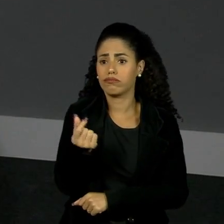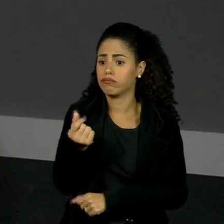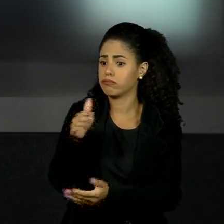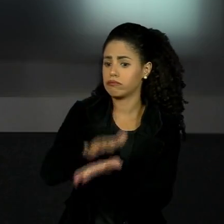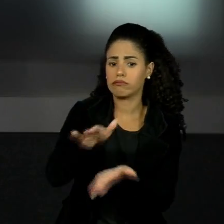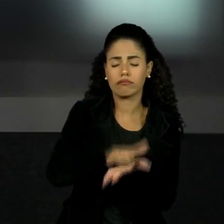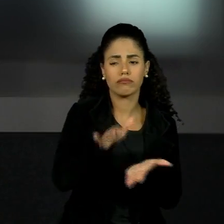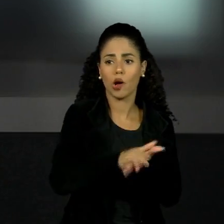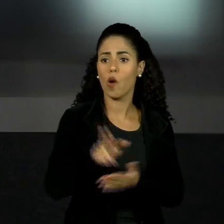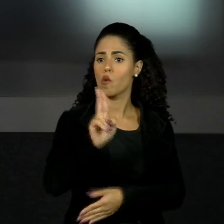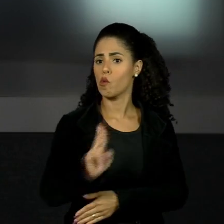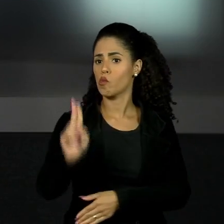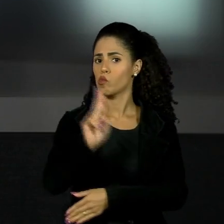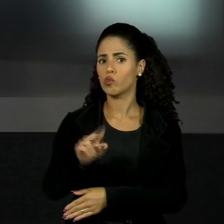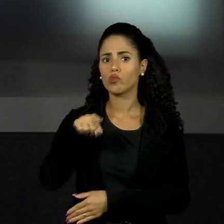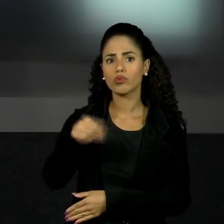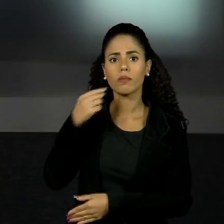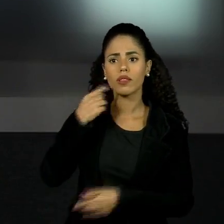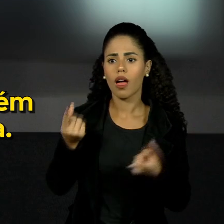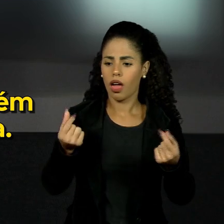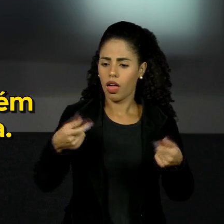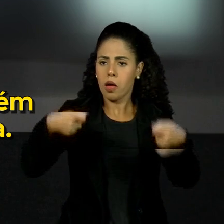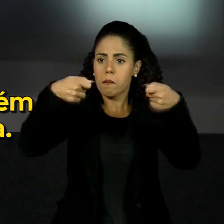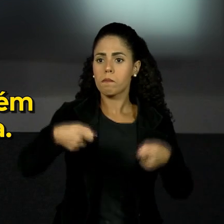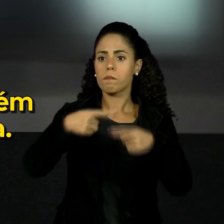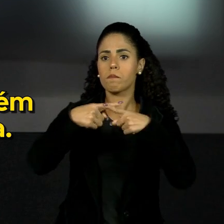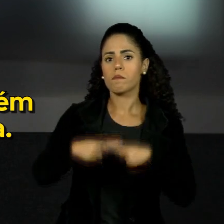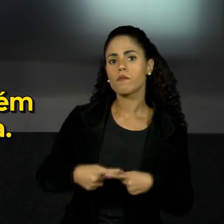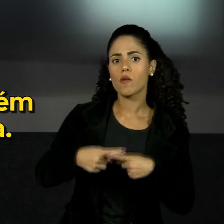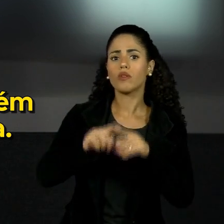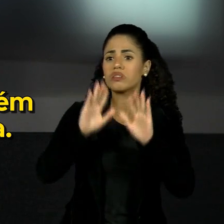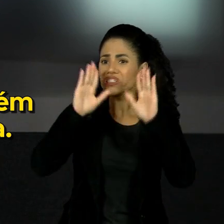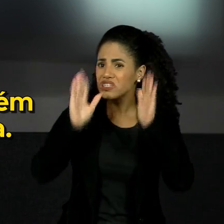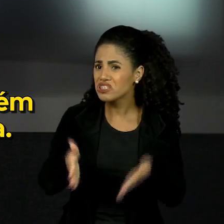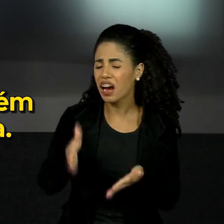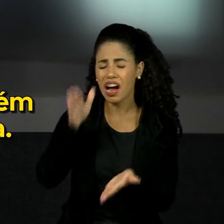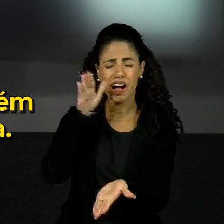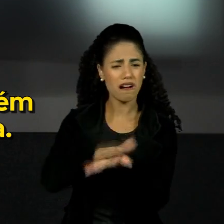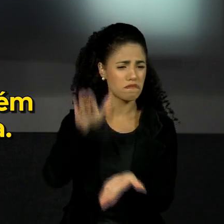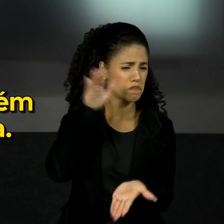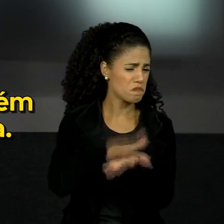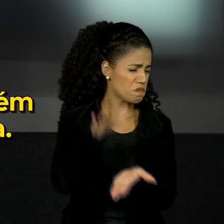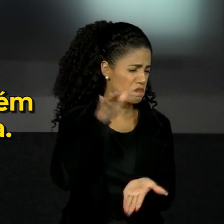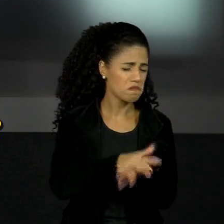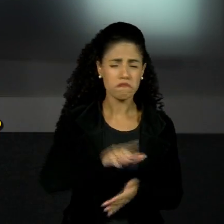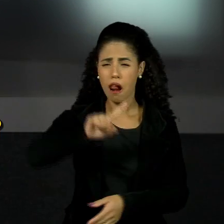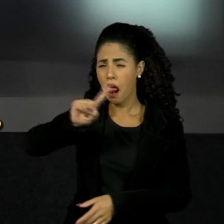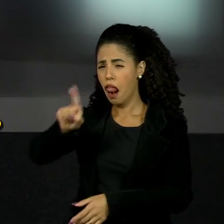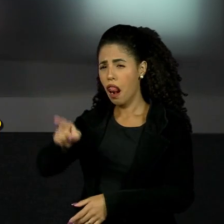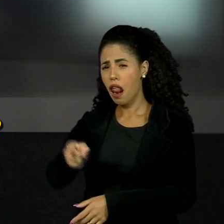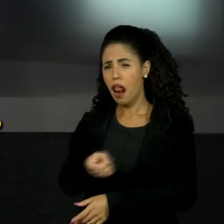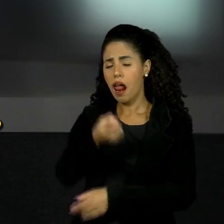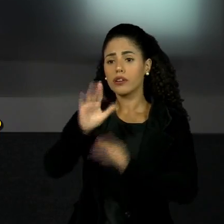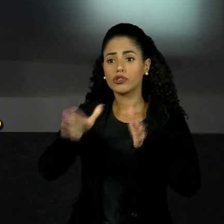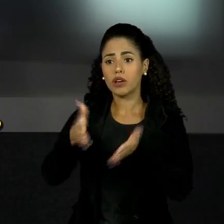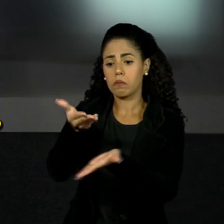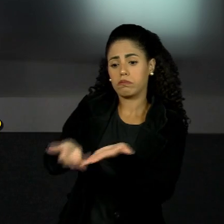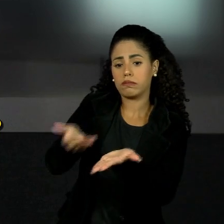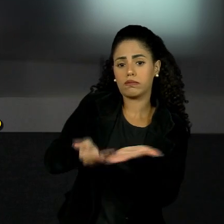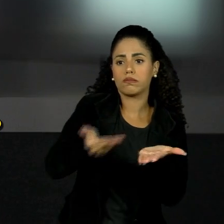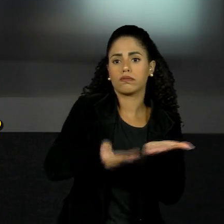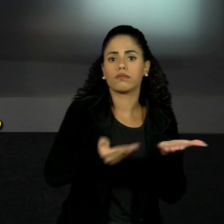Na hora que eu cheguei para fazer a prestação de conta, já tinha ido um caminhão de dinheiro também que eu tinha pago da minha própria conta. Eu tirei o dinheiro